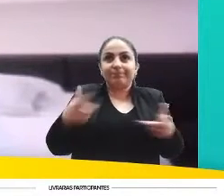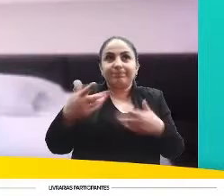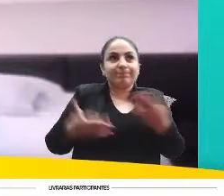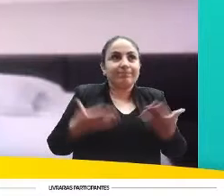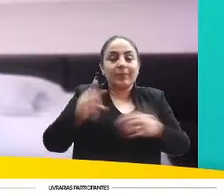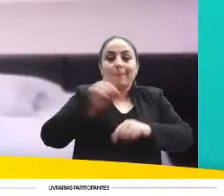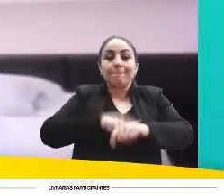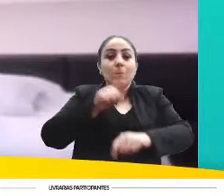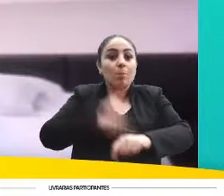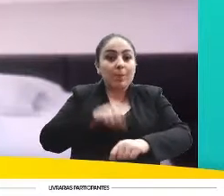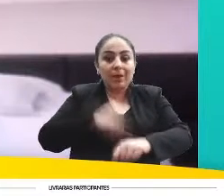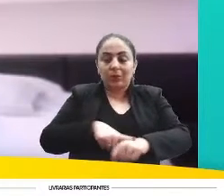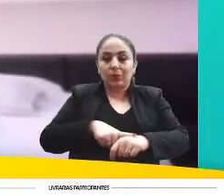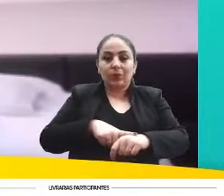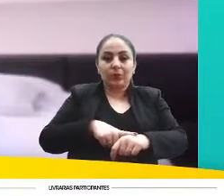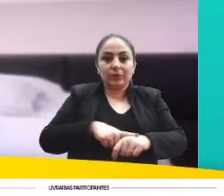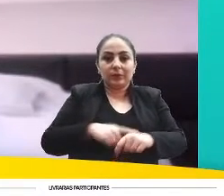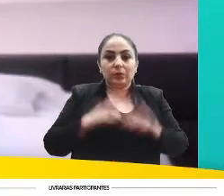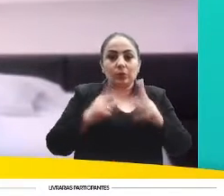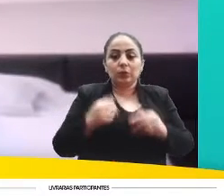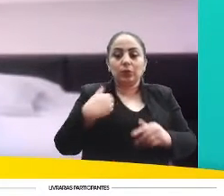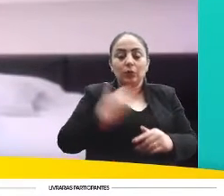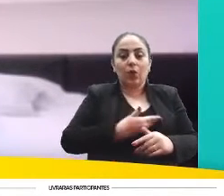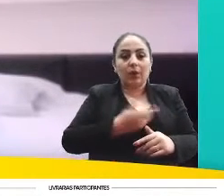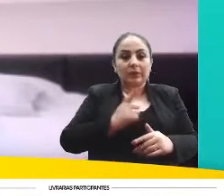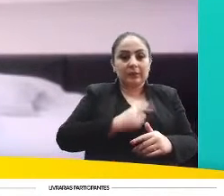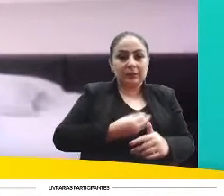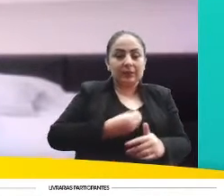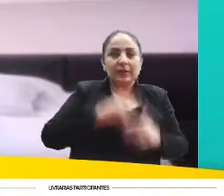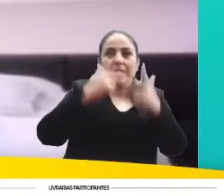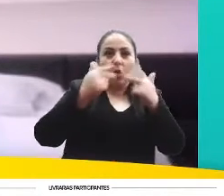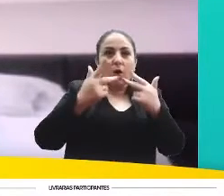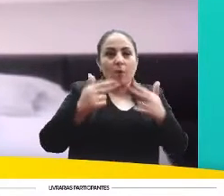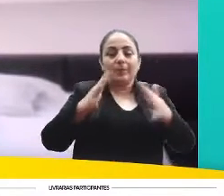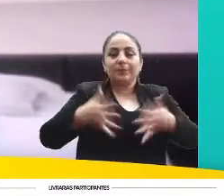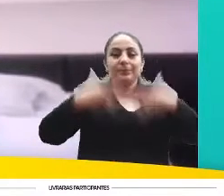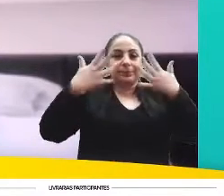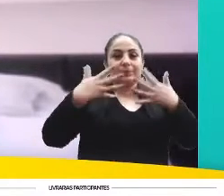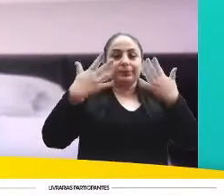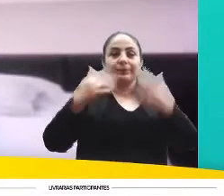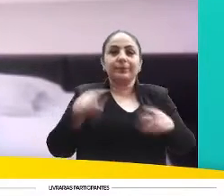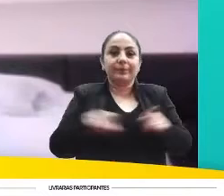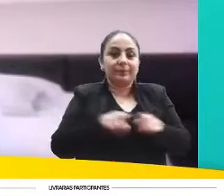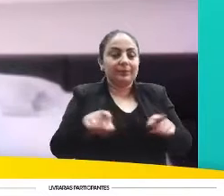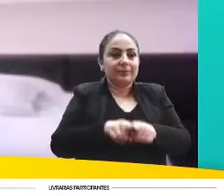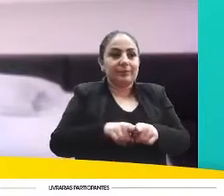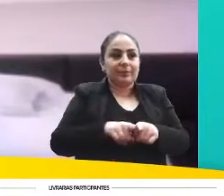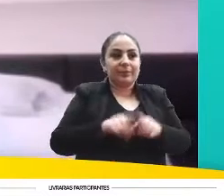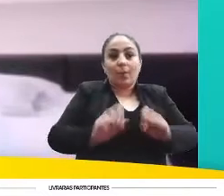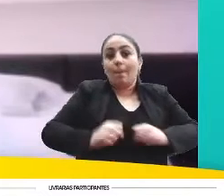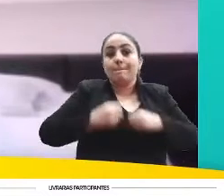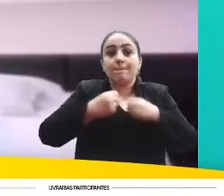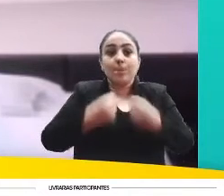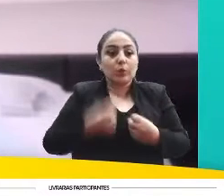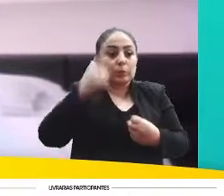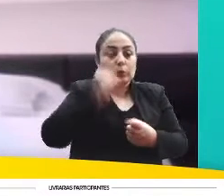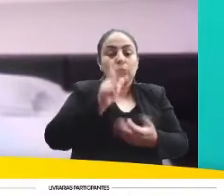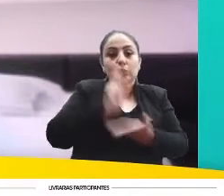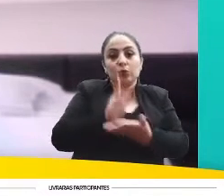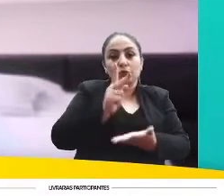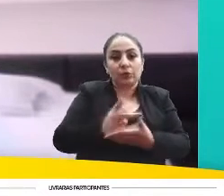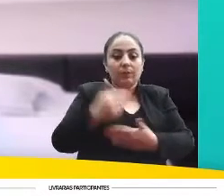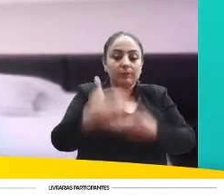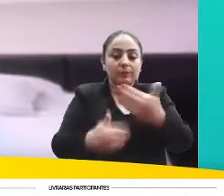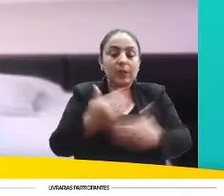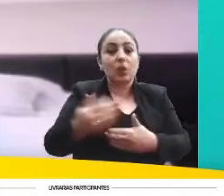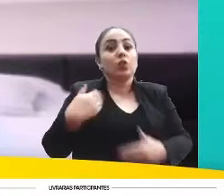grande momento que nos dá uma alegria e nos dá uma força para continuar indo em frente,